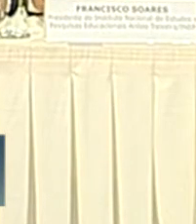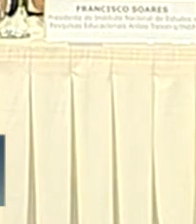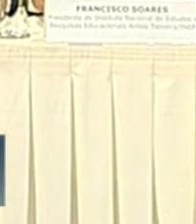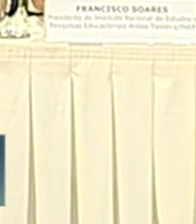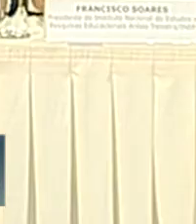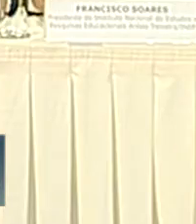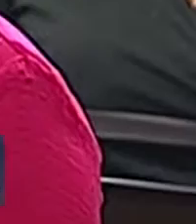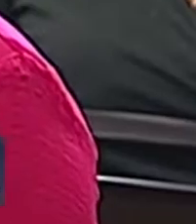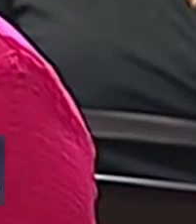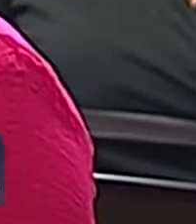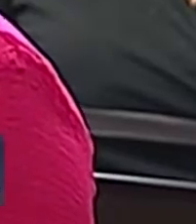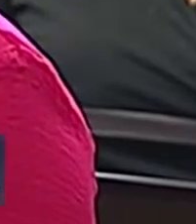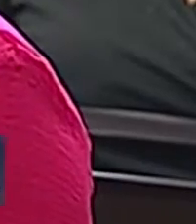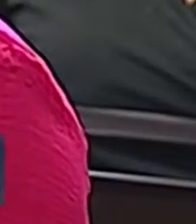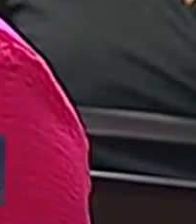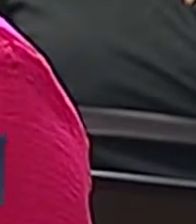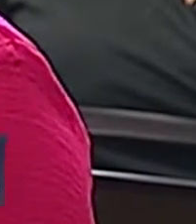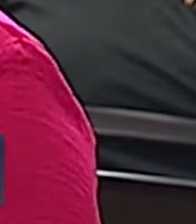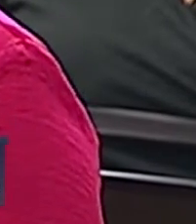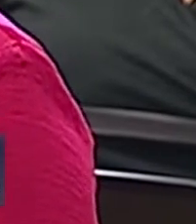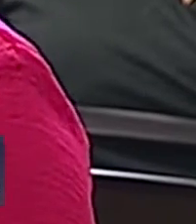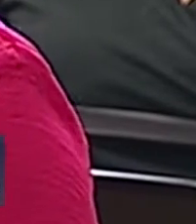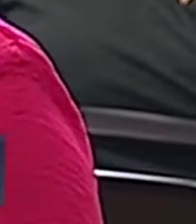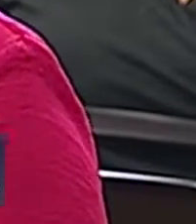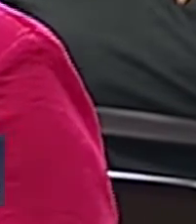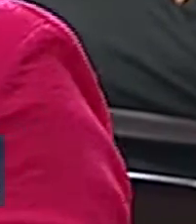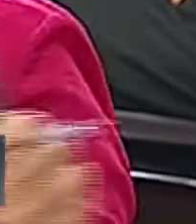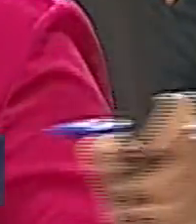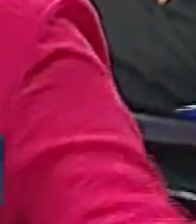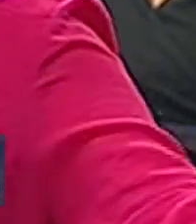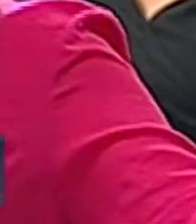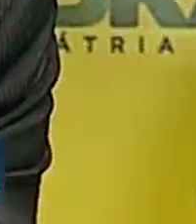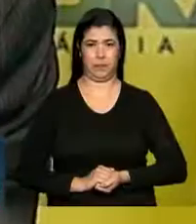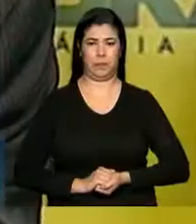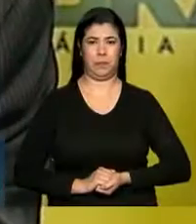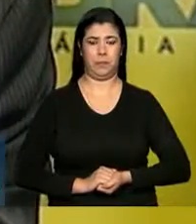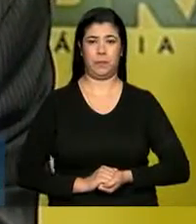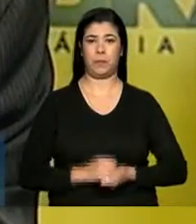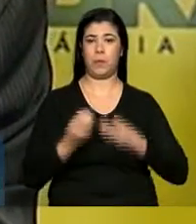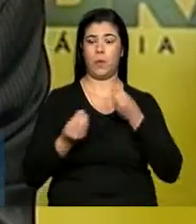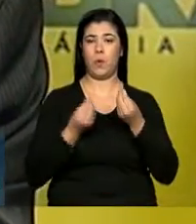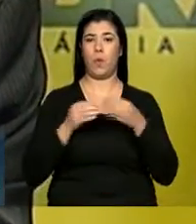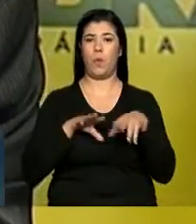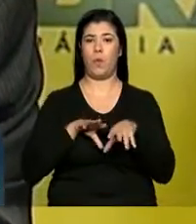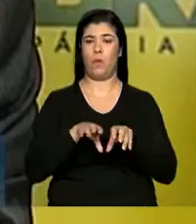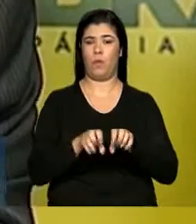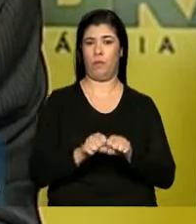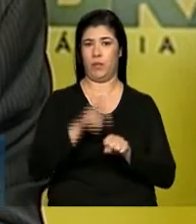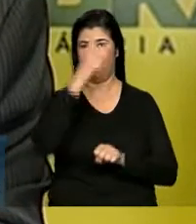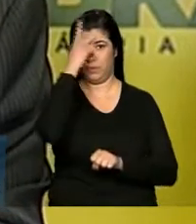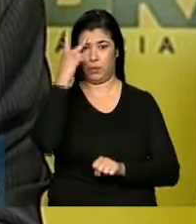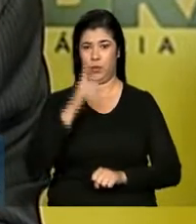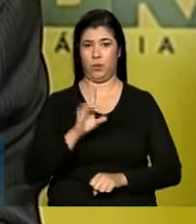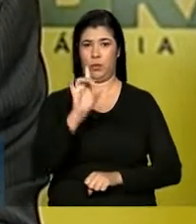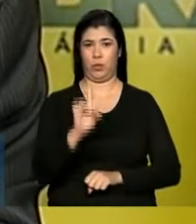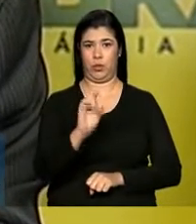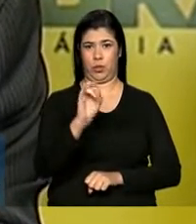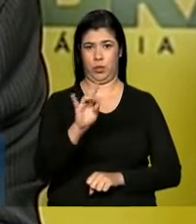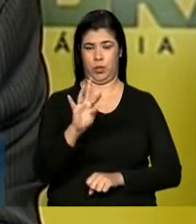de diretores, de que forma pode ajudar na prática, só para entender um pouquinho melhor? Bom, formação de diretores tem que, primeiro de